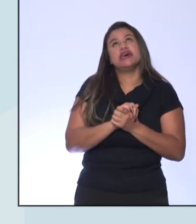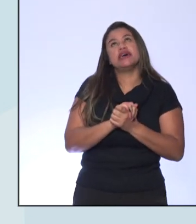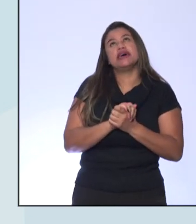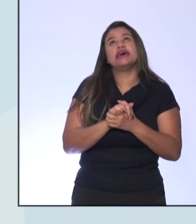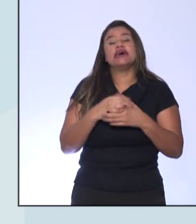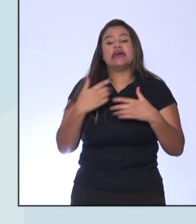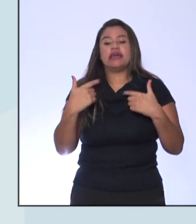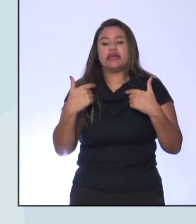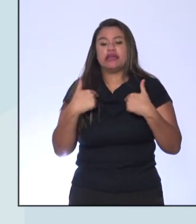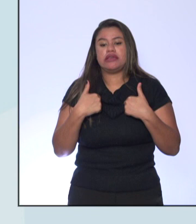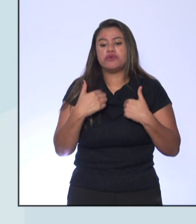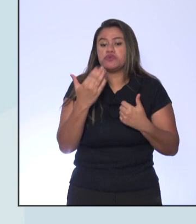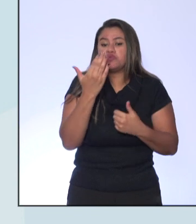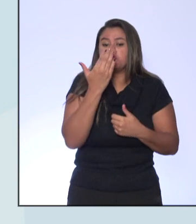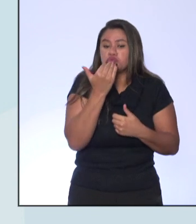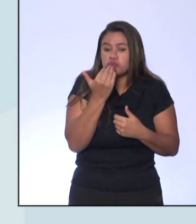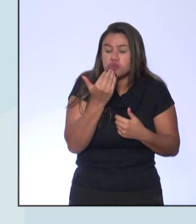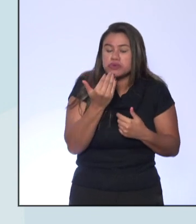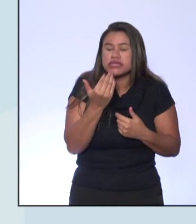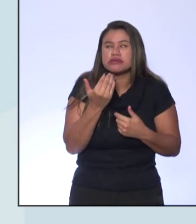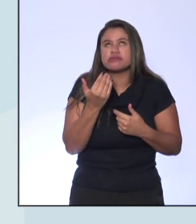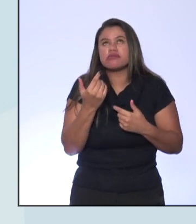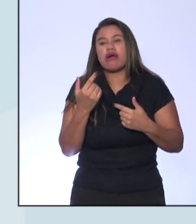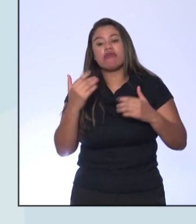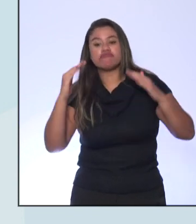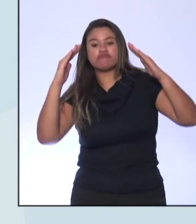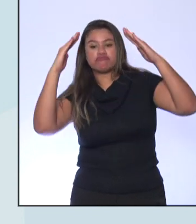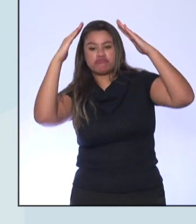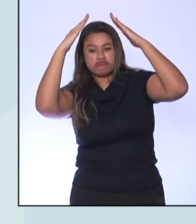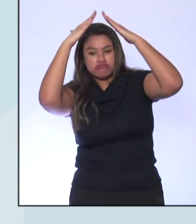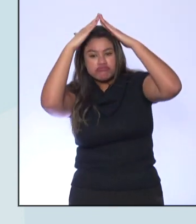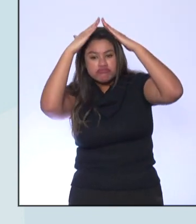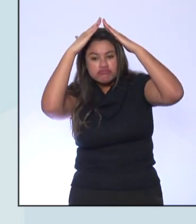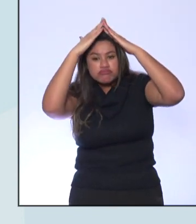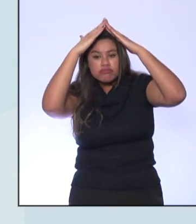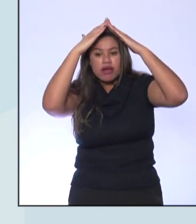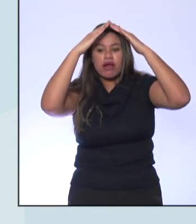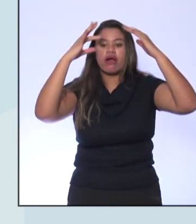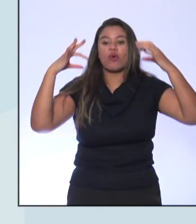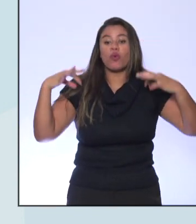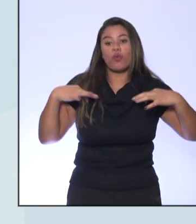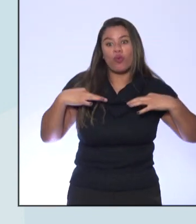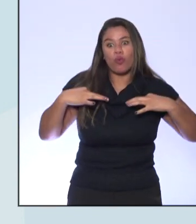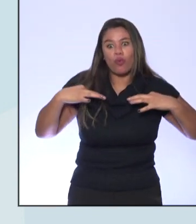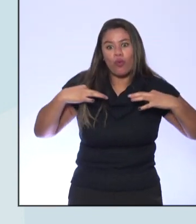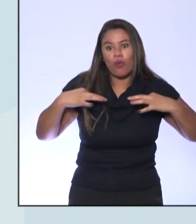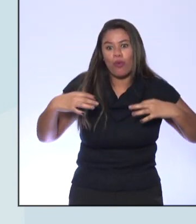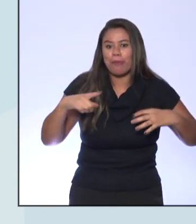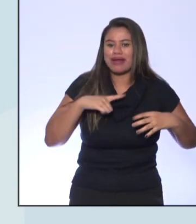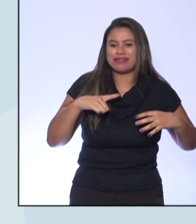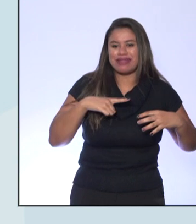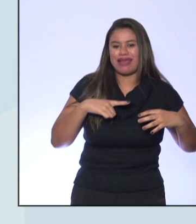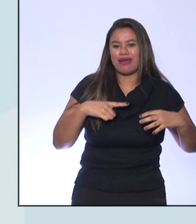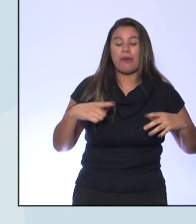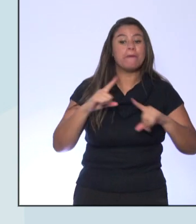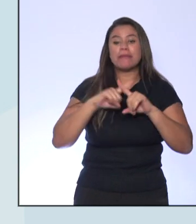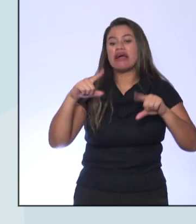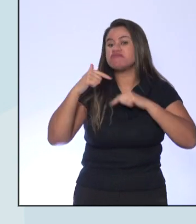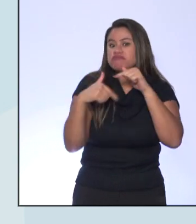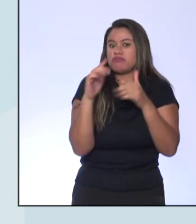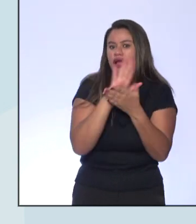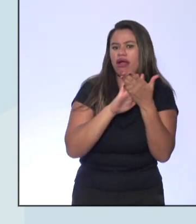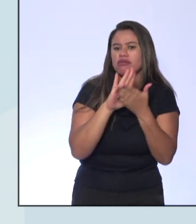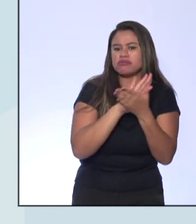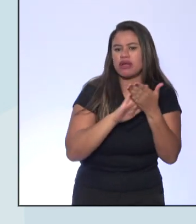estou embaixo de um teto, se eu tenho uma roupa para vestir, e eu não trabalho, e eu tenho tudo